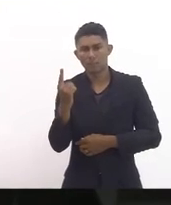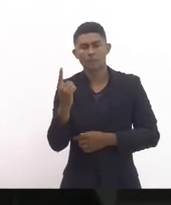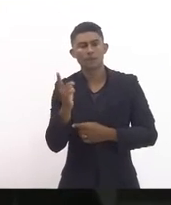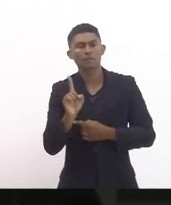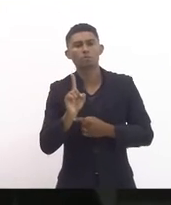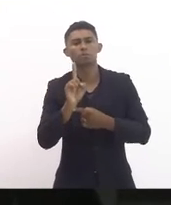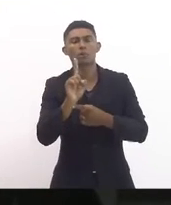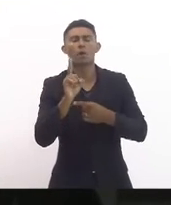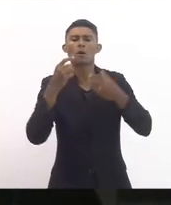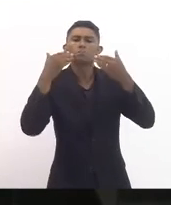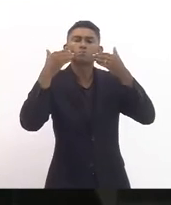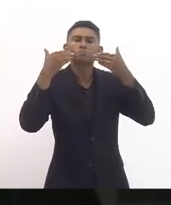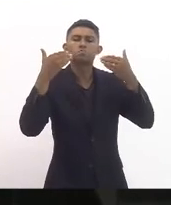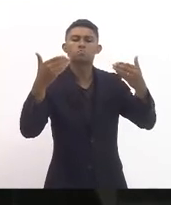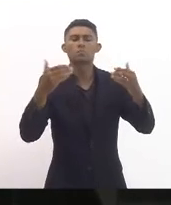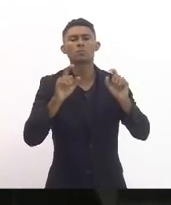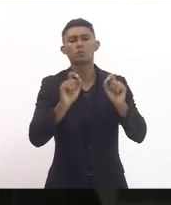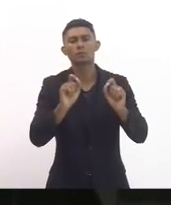2023